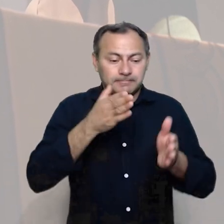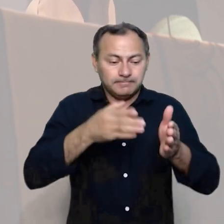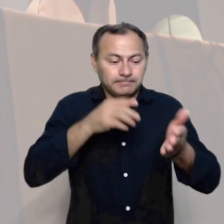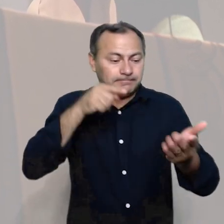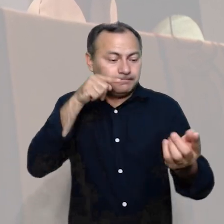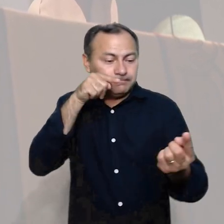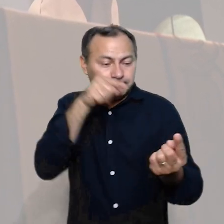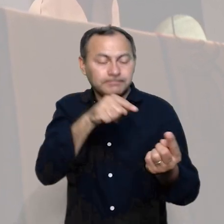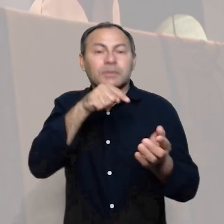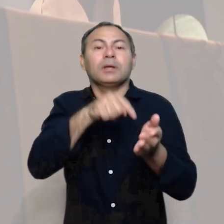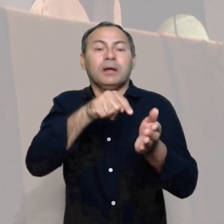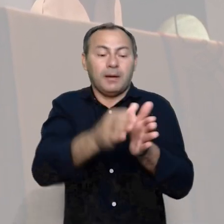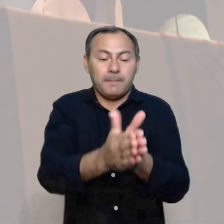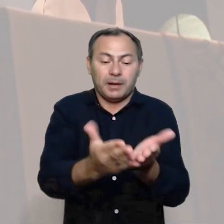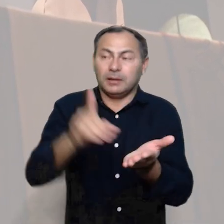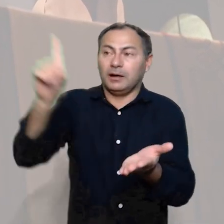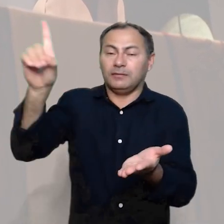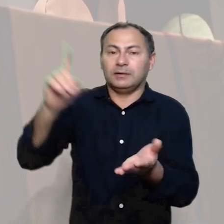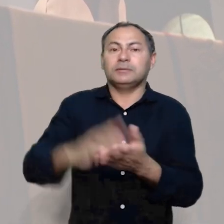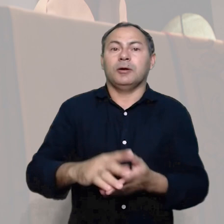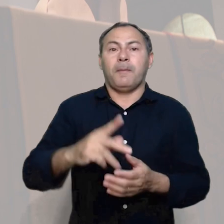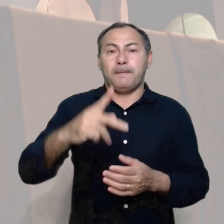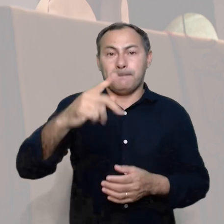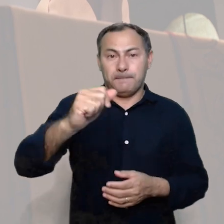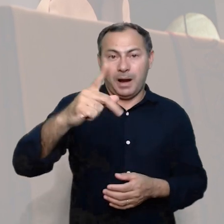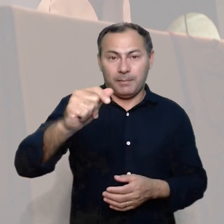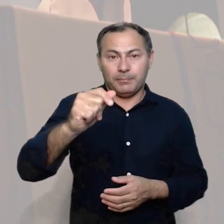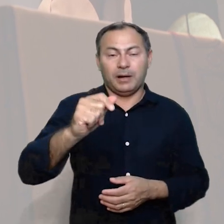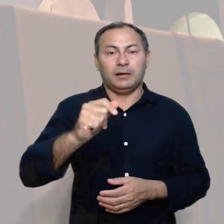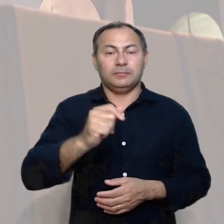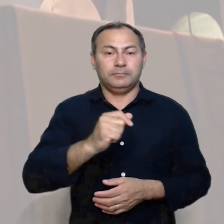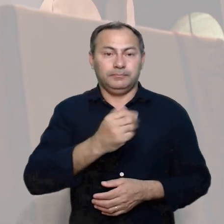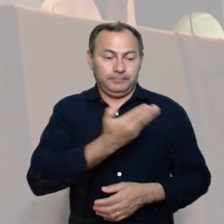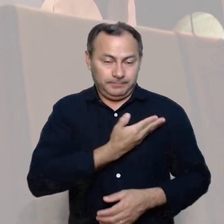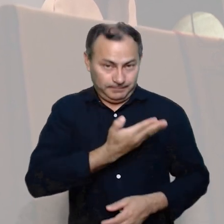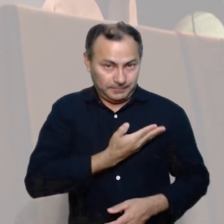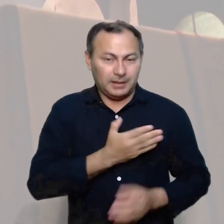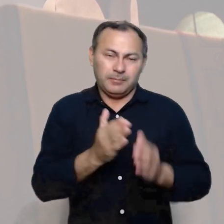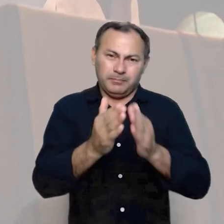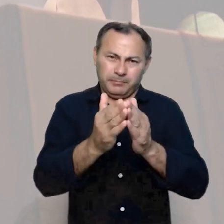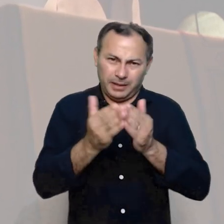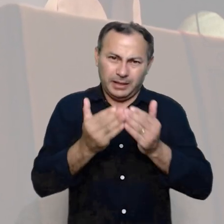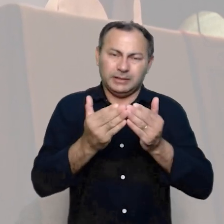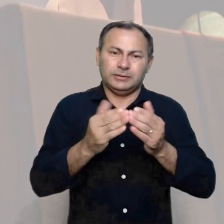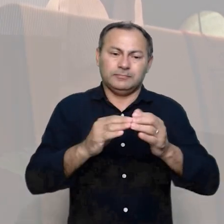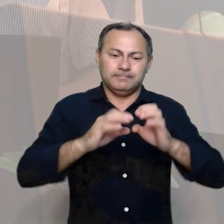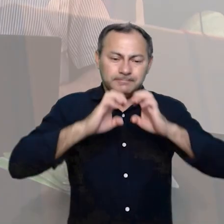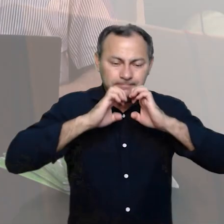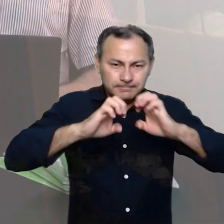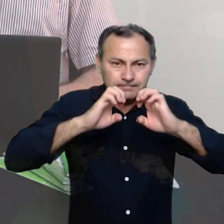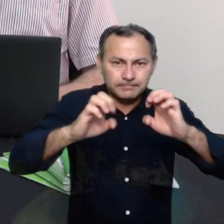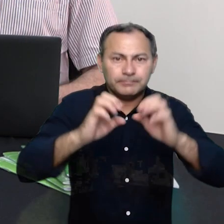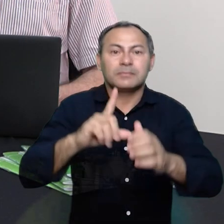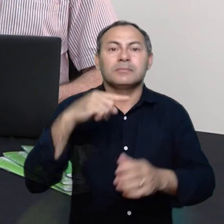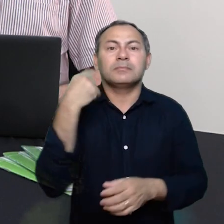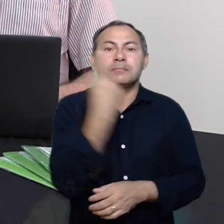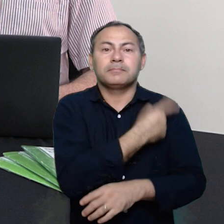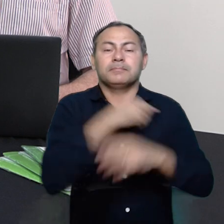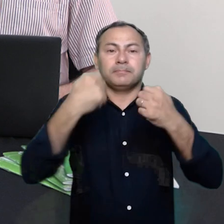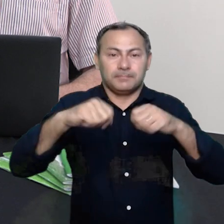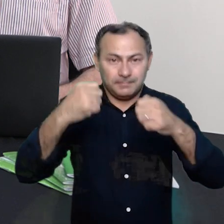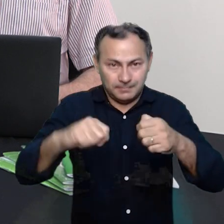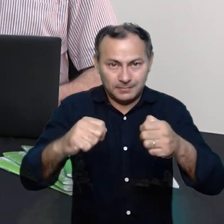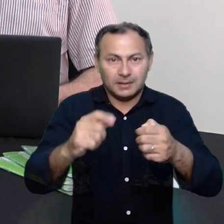Sagradas Escrituras. É isso que o Papa Francisco pede tanto na Evangelii Gaudium, né, que nós